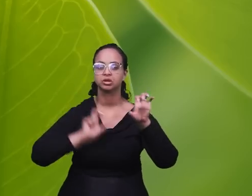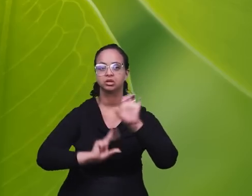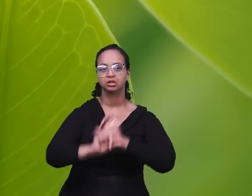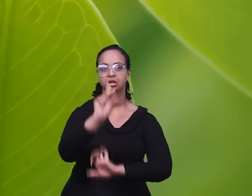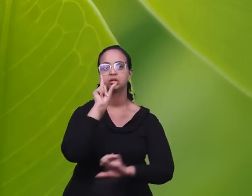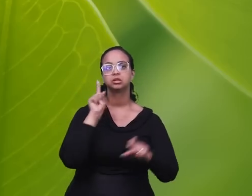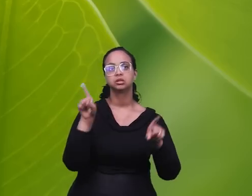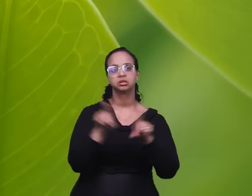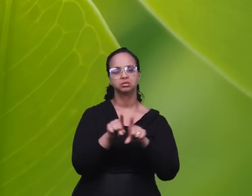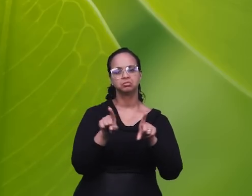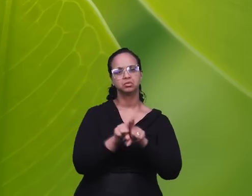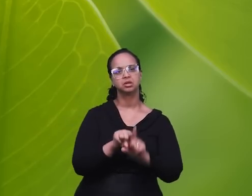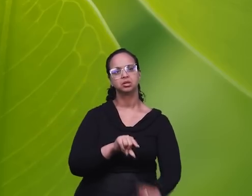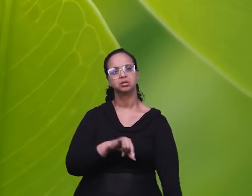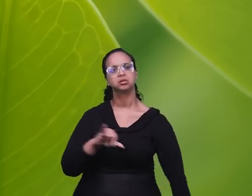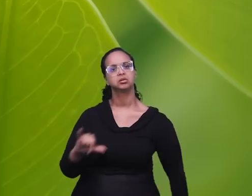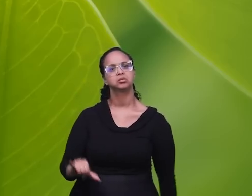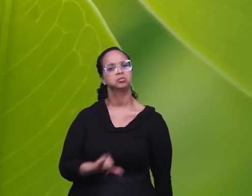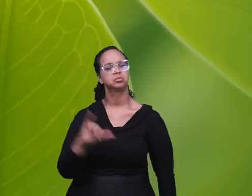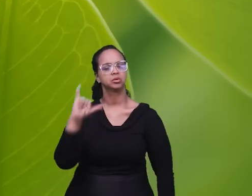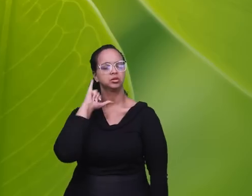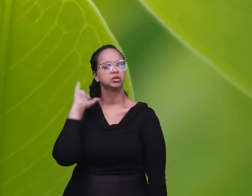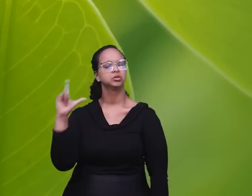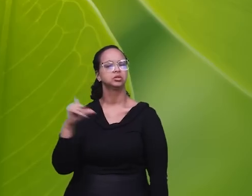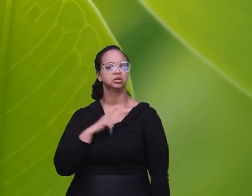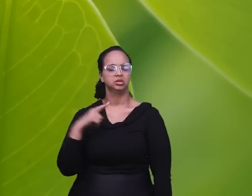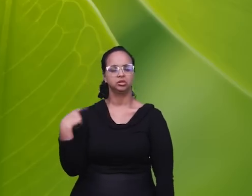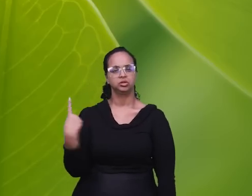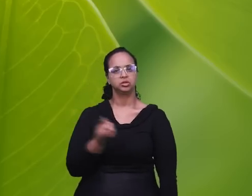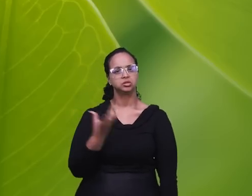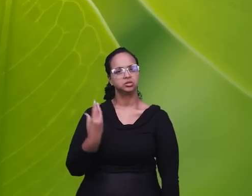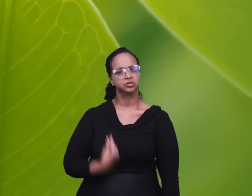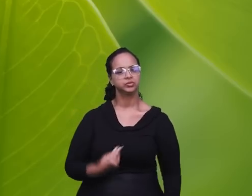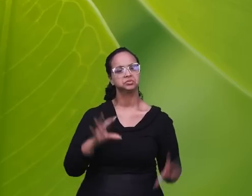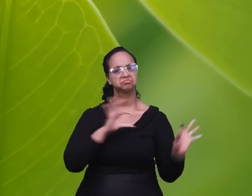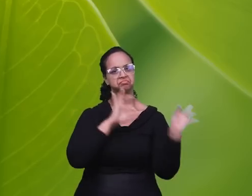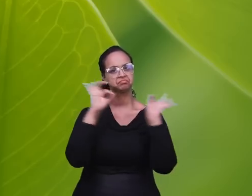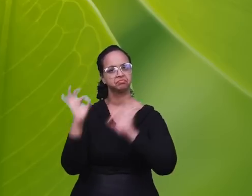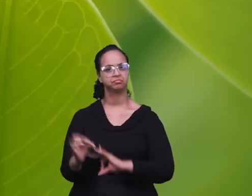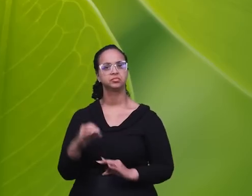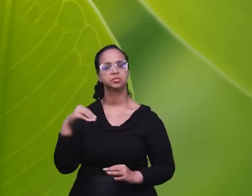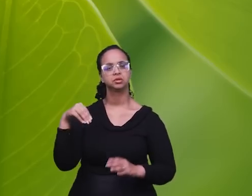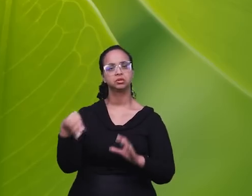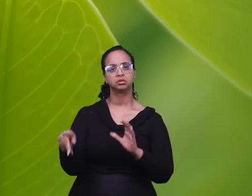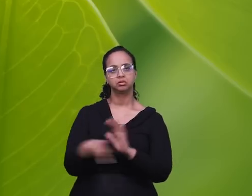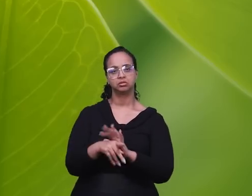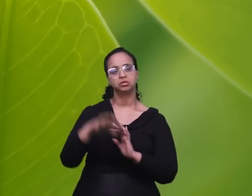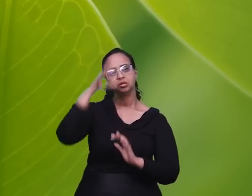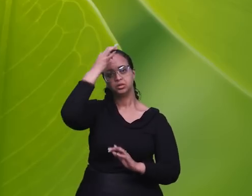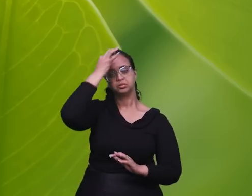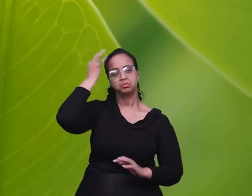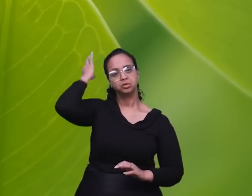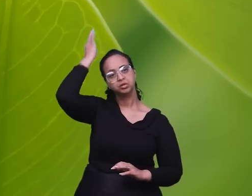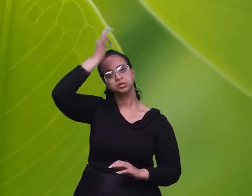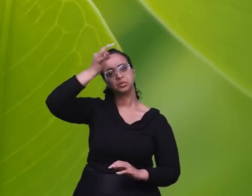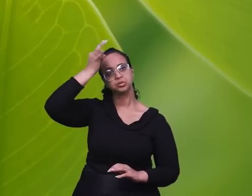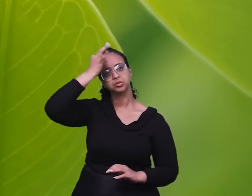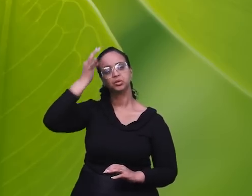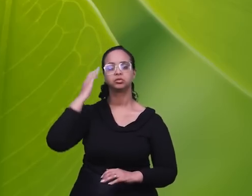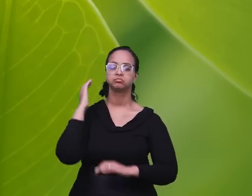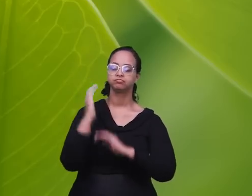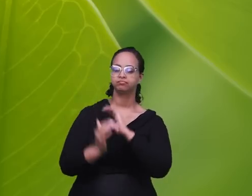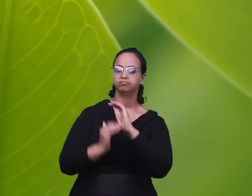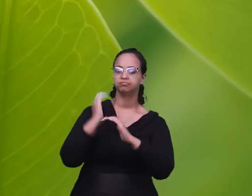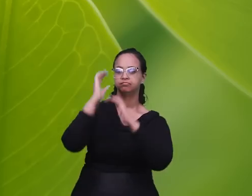Eterno e é de grande relevância para as nossas vidas espirituais e está sendo um